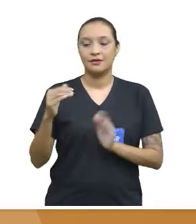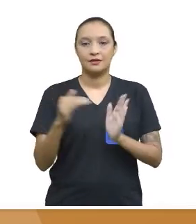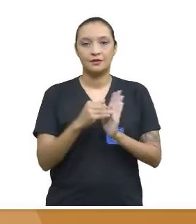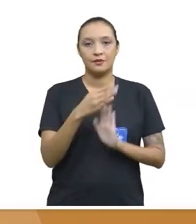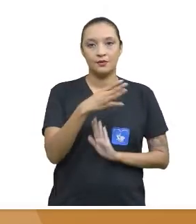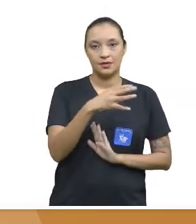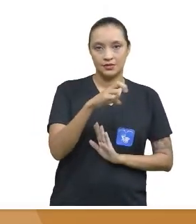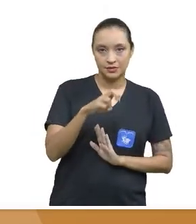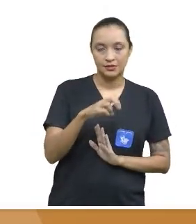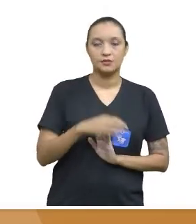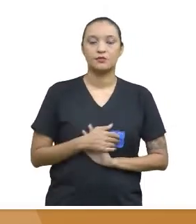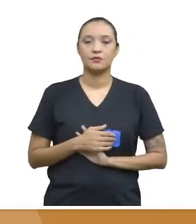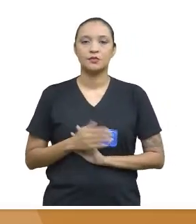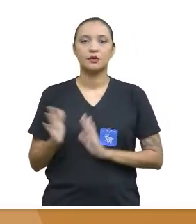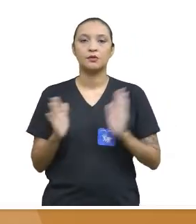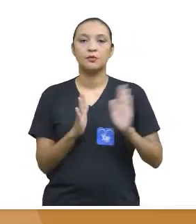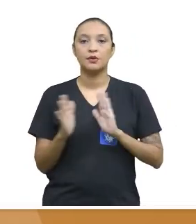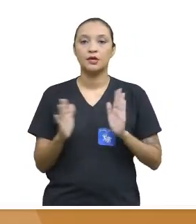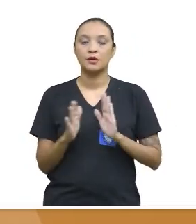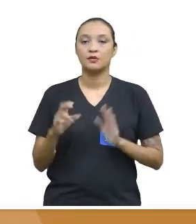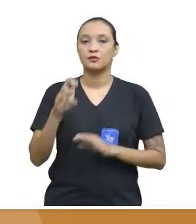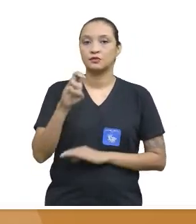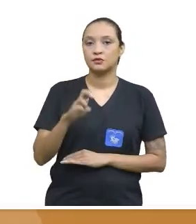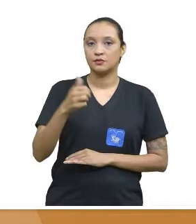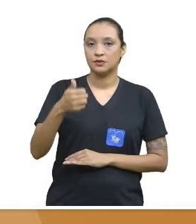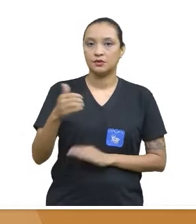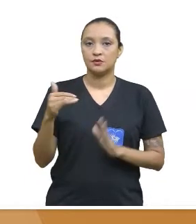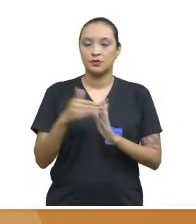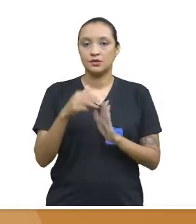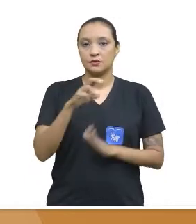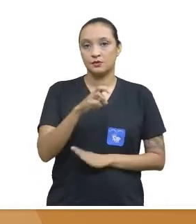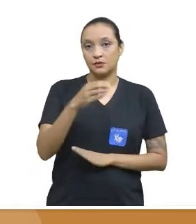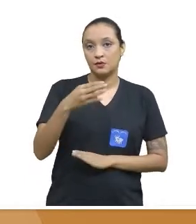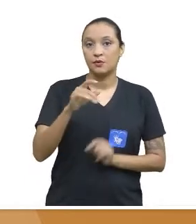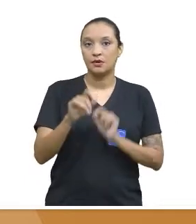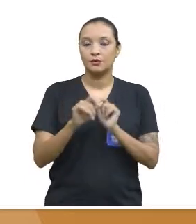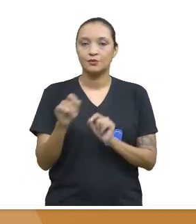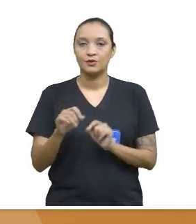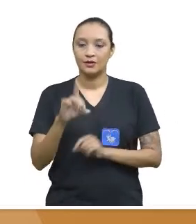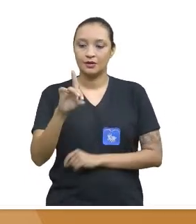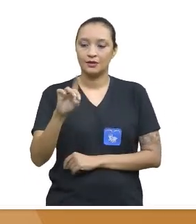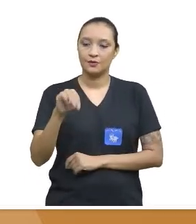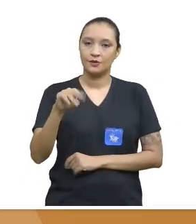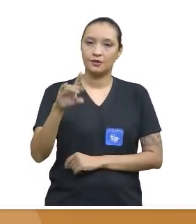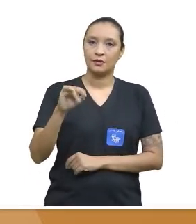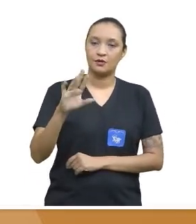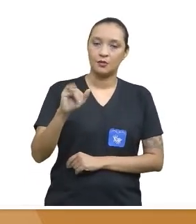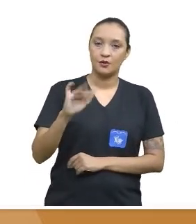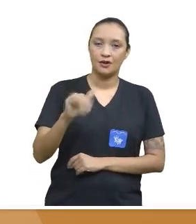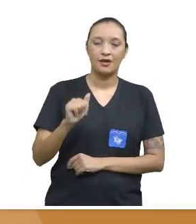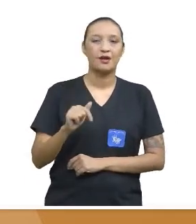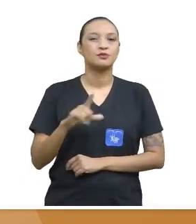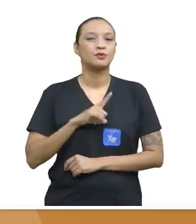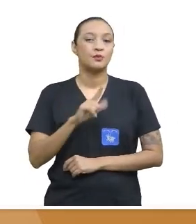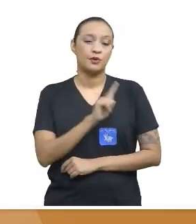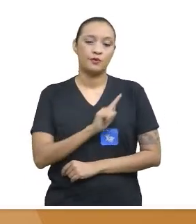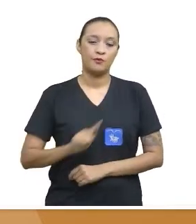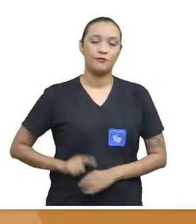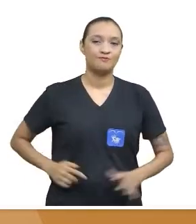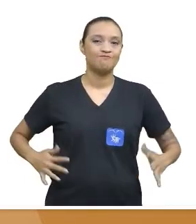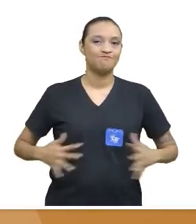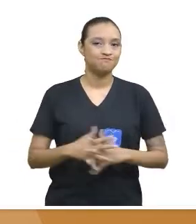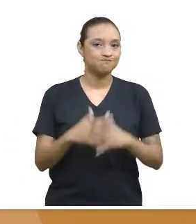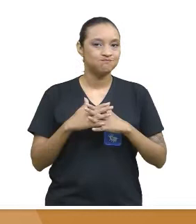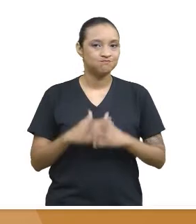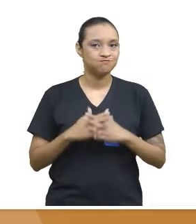de 51 a 54 eu tenho um período democrático. É quando Vargas vai ter um período muito conturbado, porém baseado na